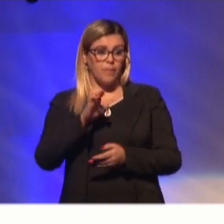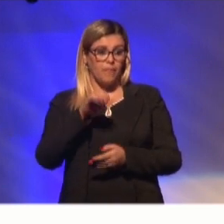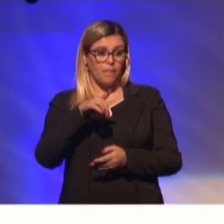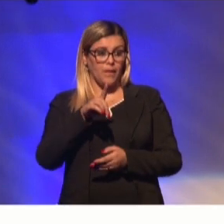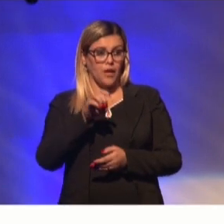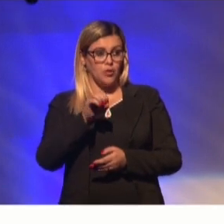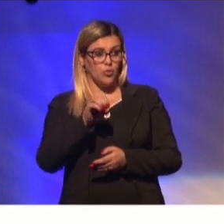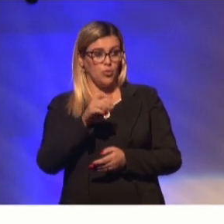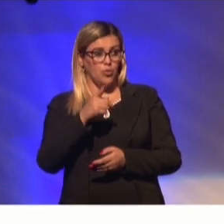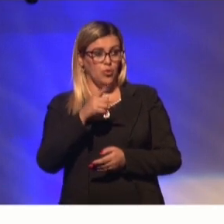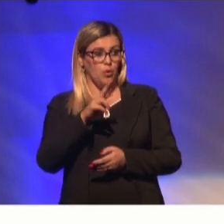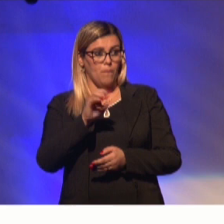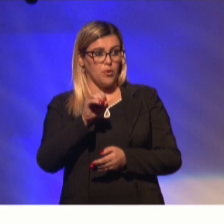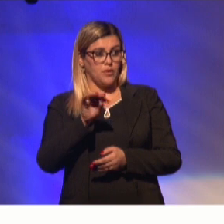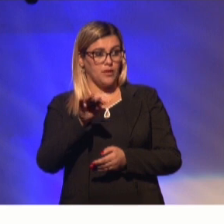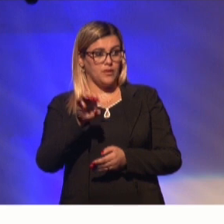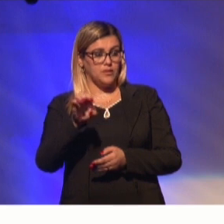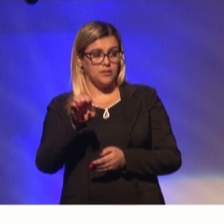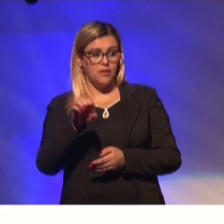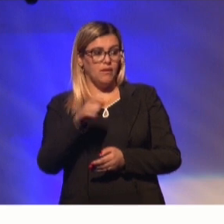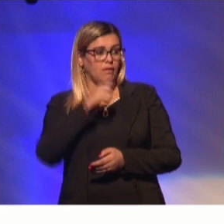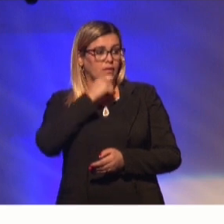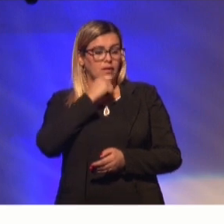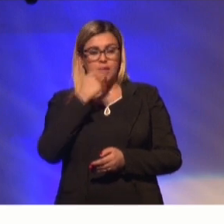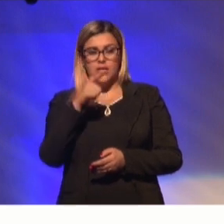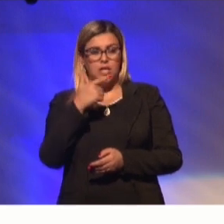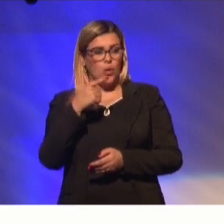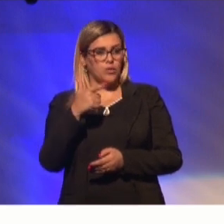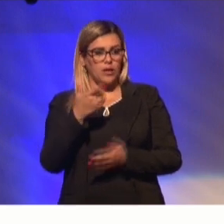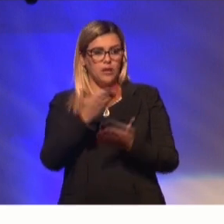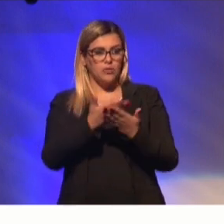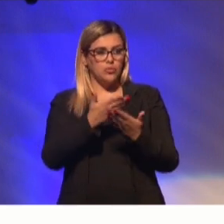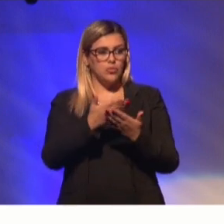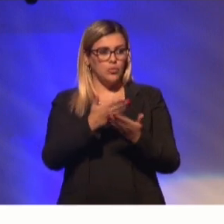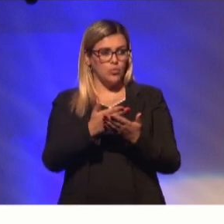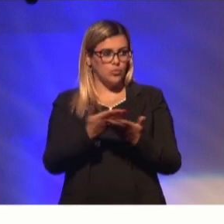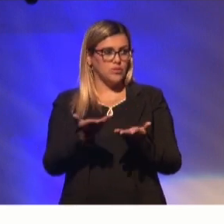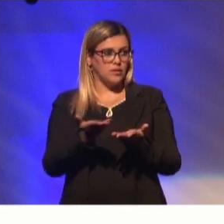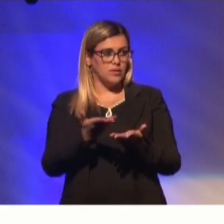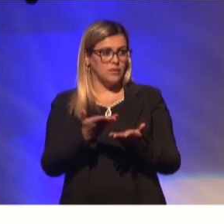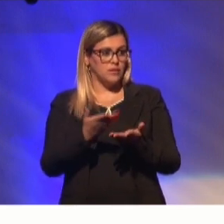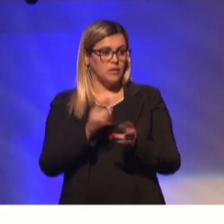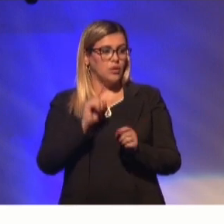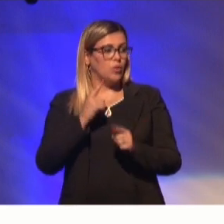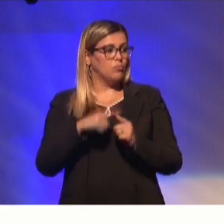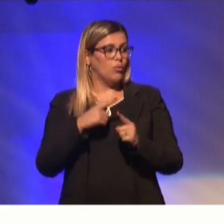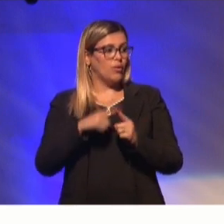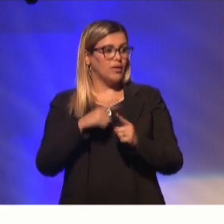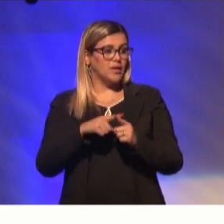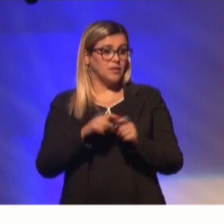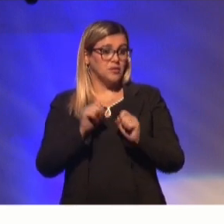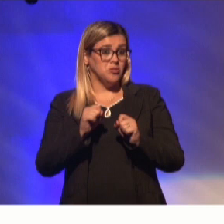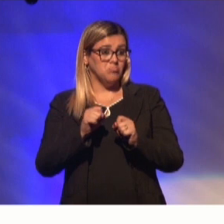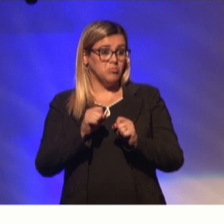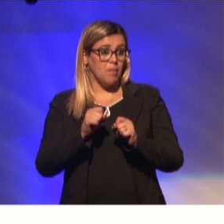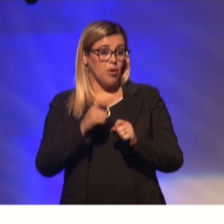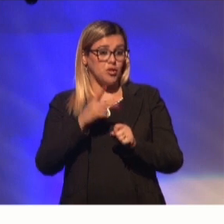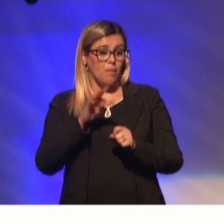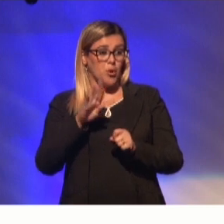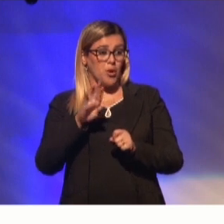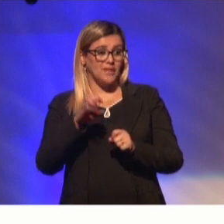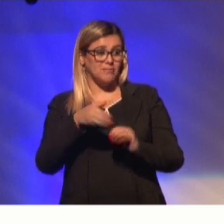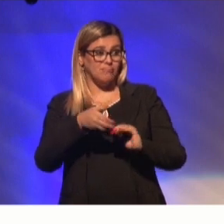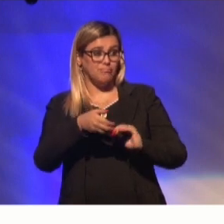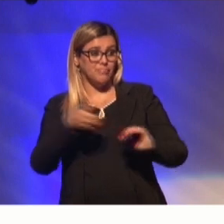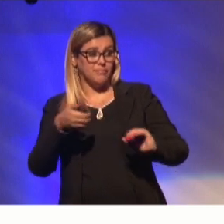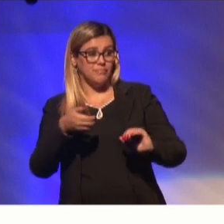endopróteses. Ainda não há estudos com relação às endopróteses, principalmente aquelas próteses que são cimentadas, por correr risco de soltar as próteses pela alta